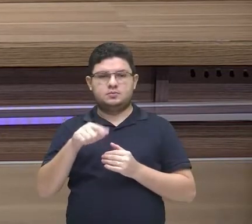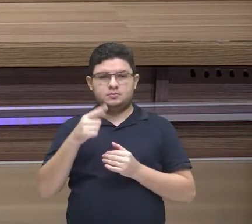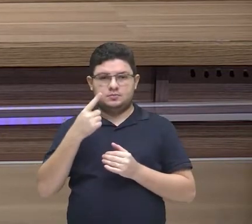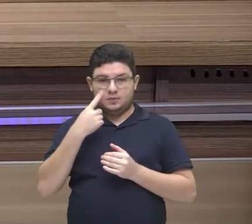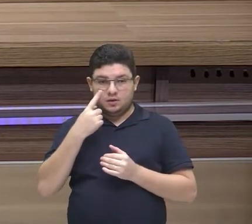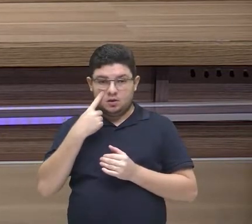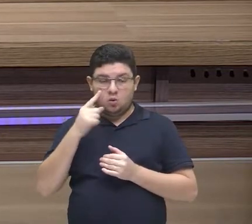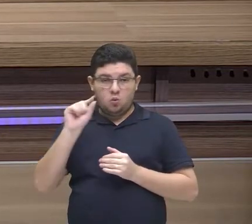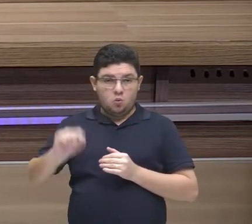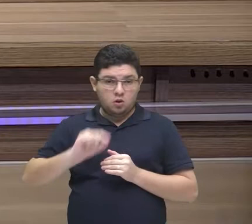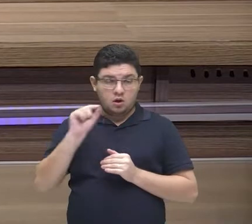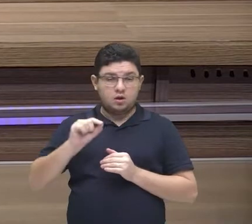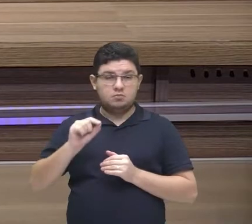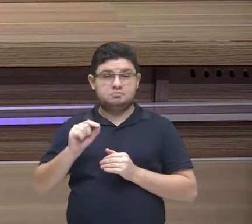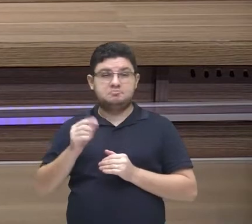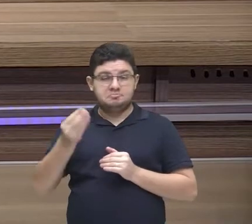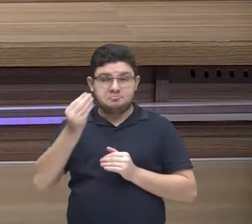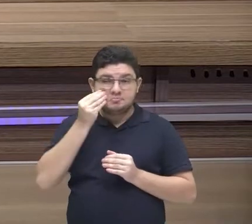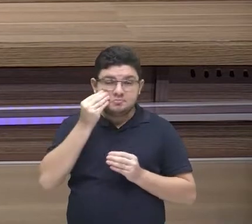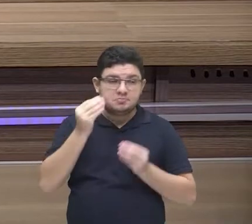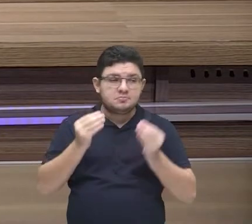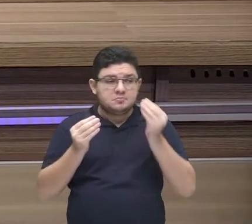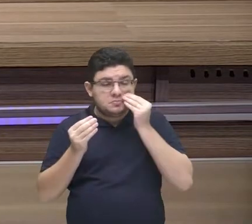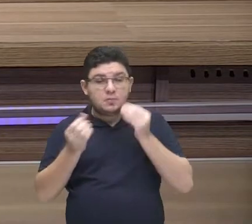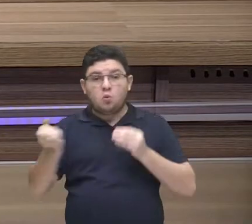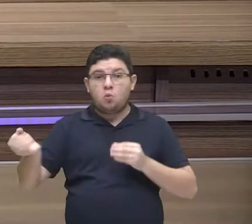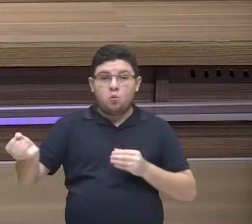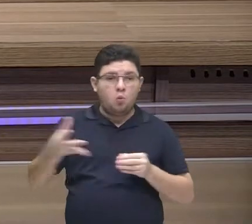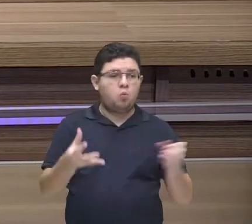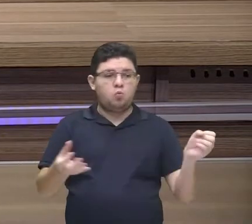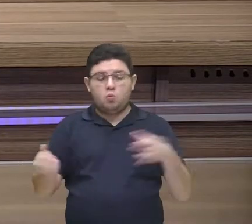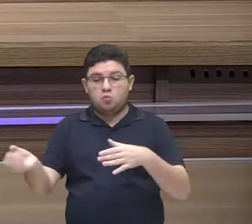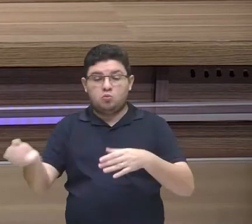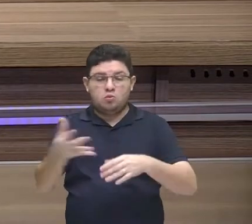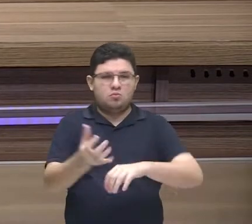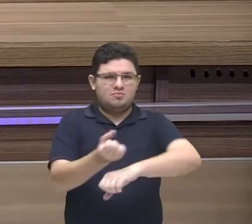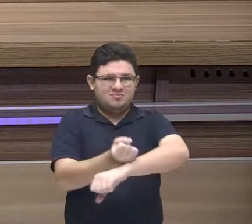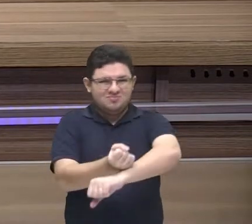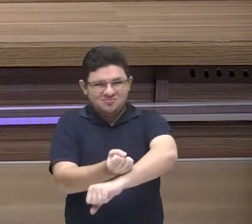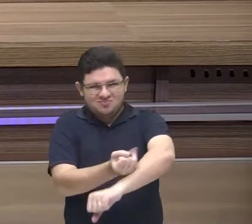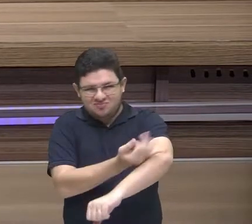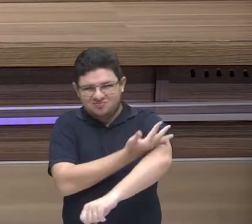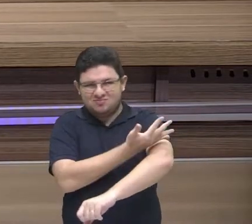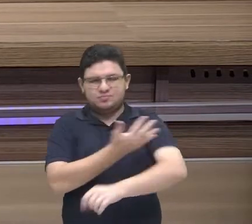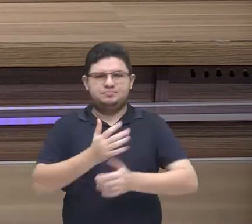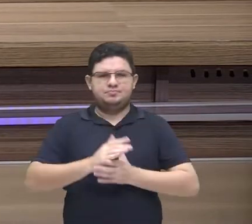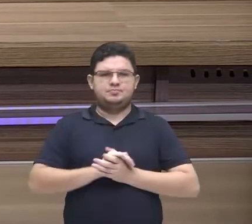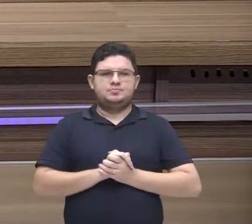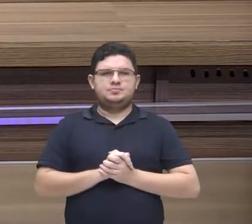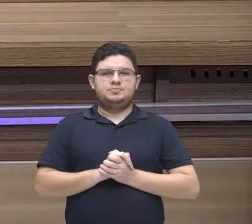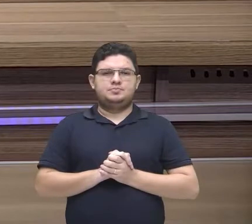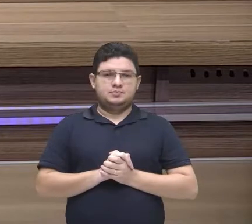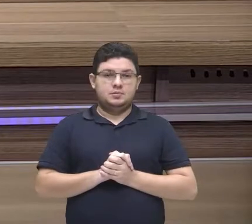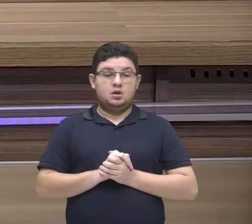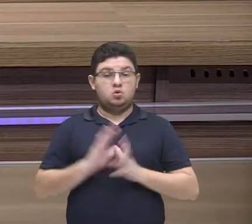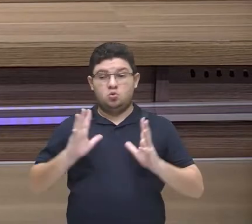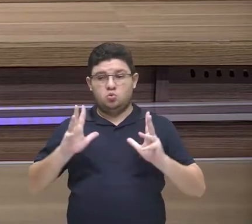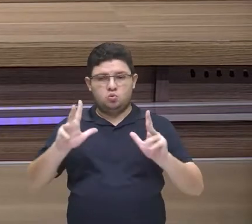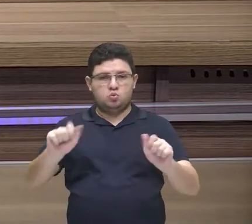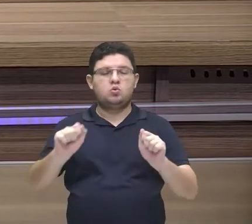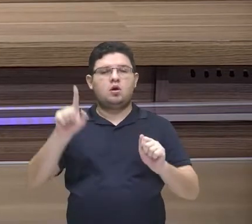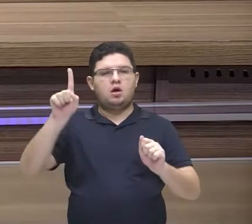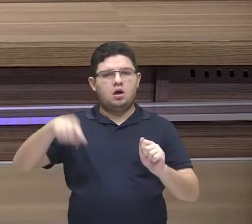começa a experimentar novas emoções. E tudo para a criança é descobrir. Então, nós que somos os